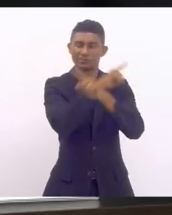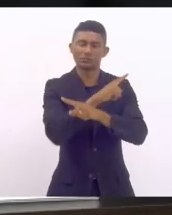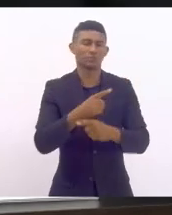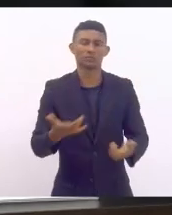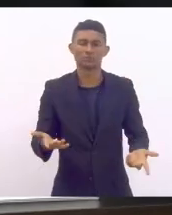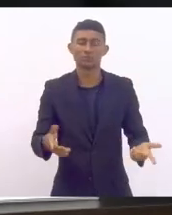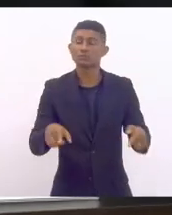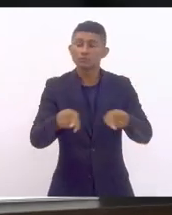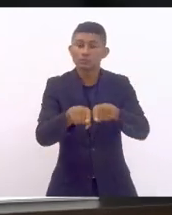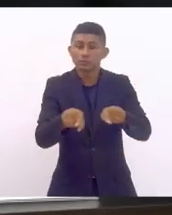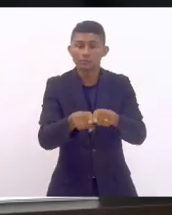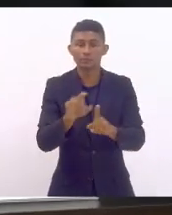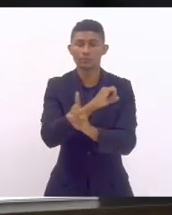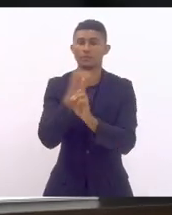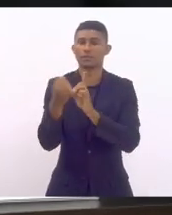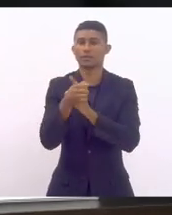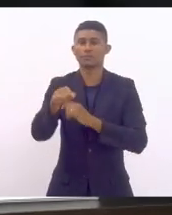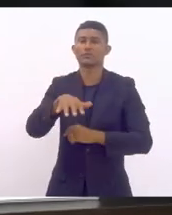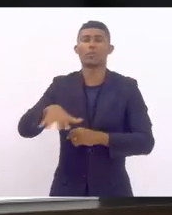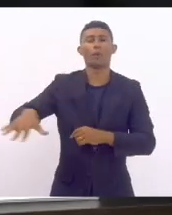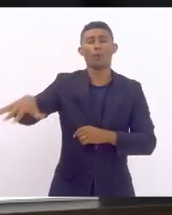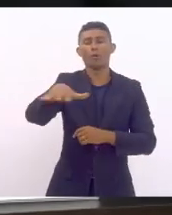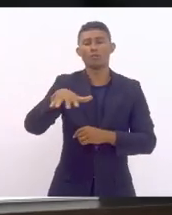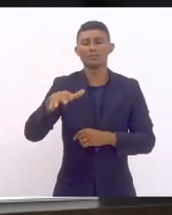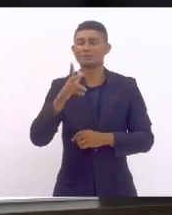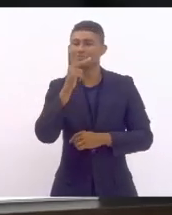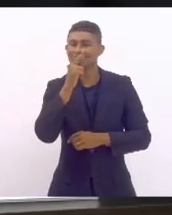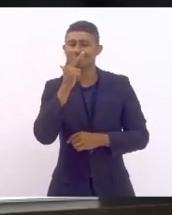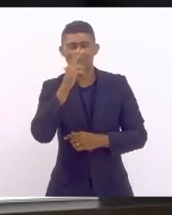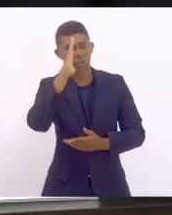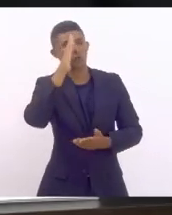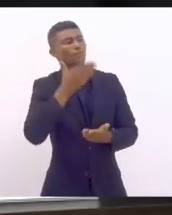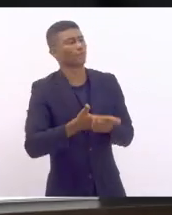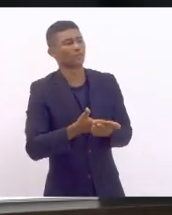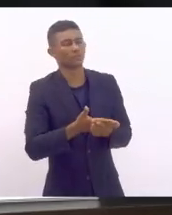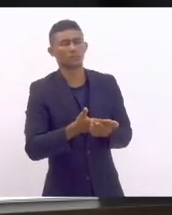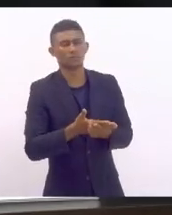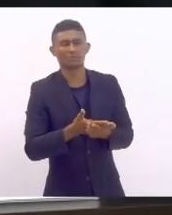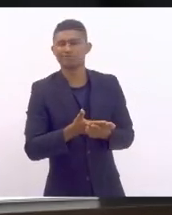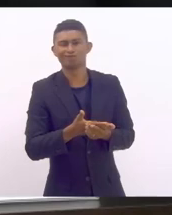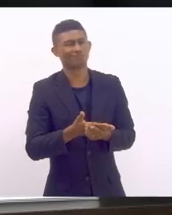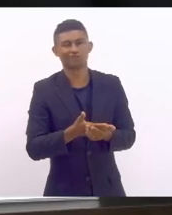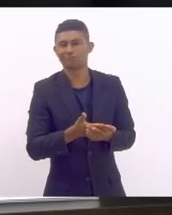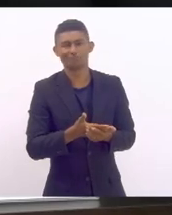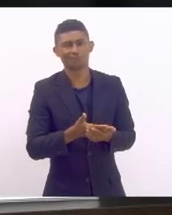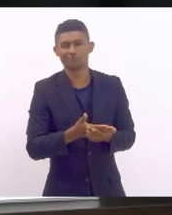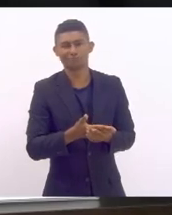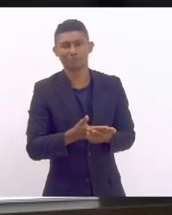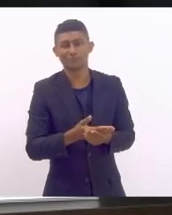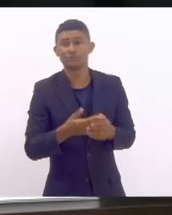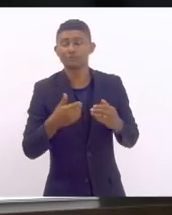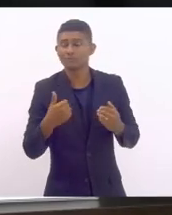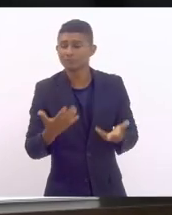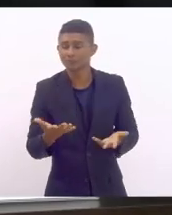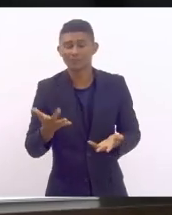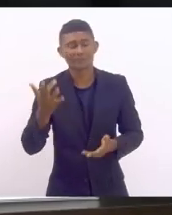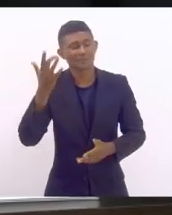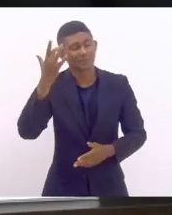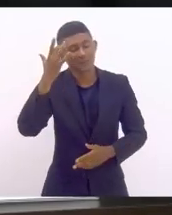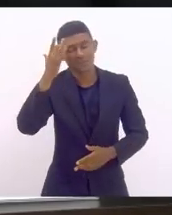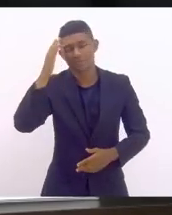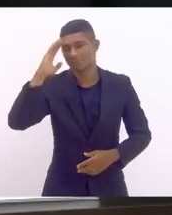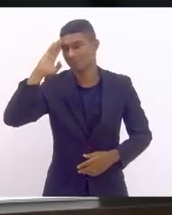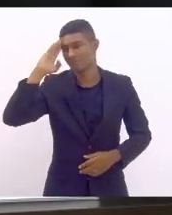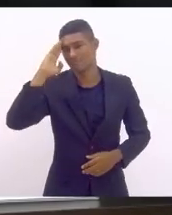credibilidade junto à própria sociedade é isso é o diria que é um Talvez uma das principais